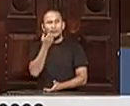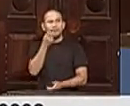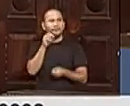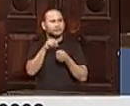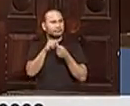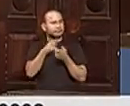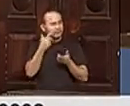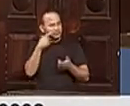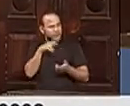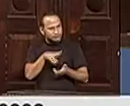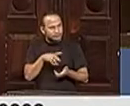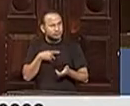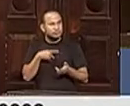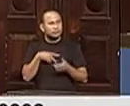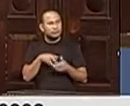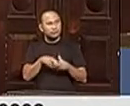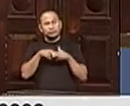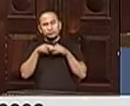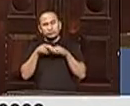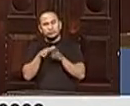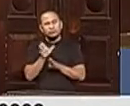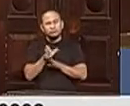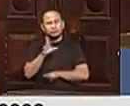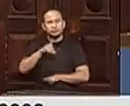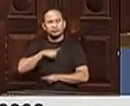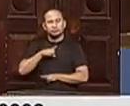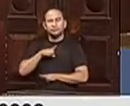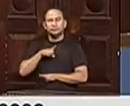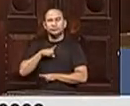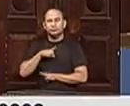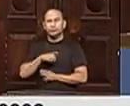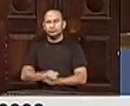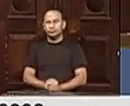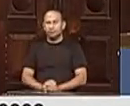razão para que esses conselheiros tenham